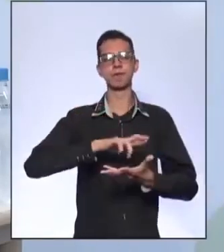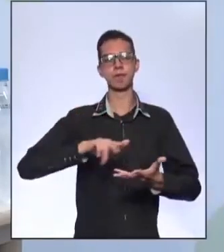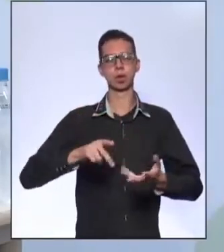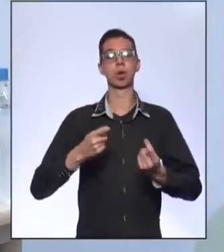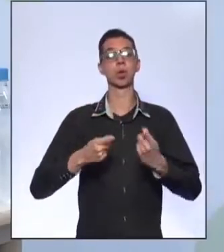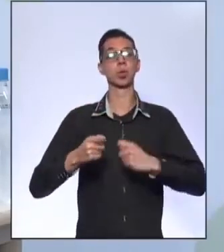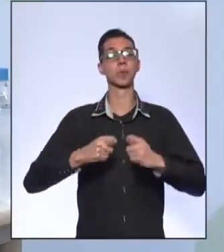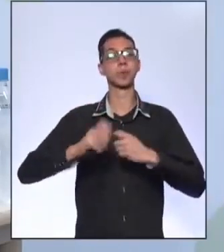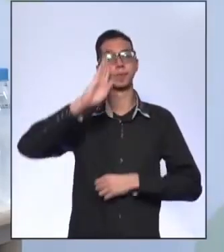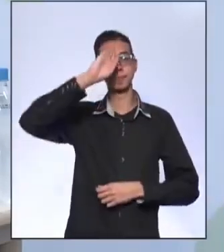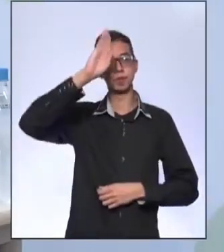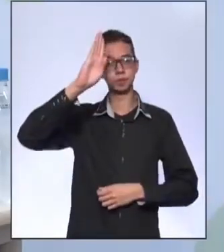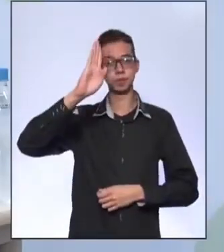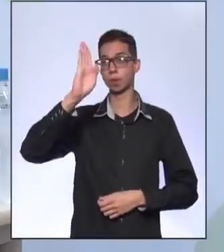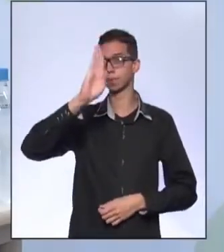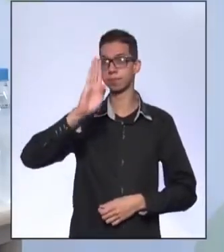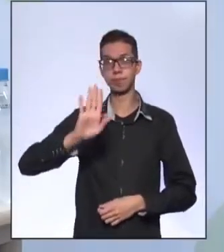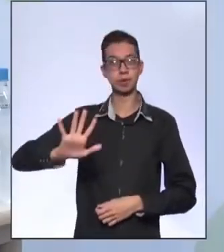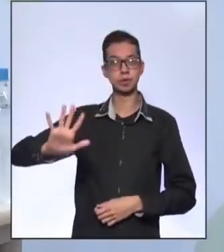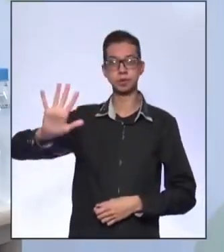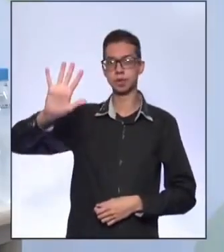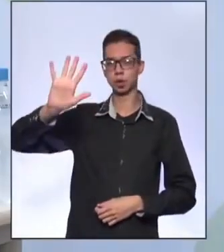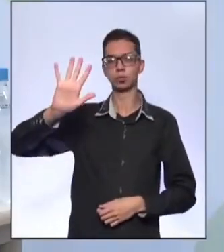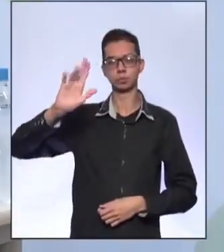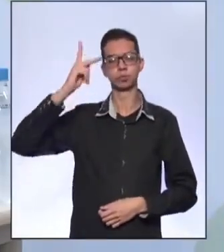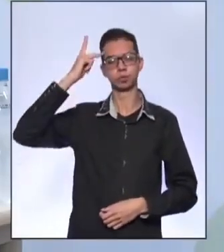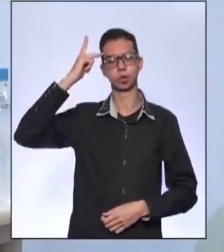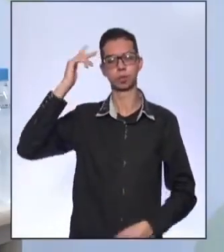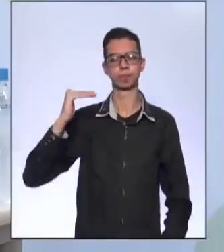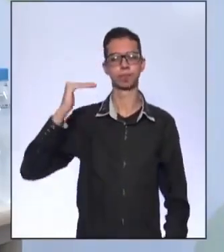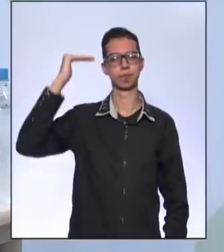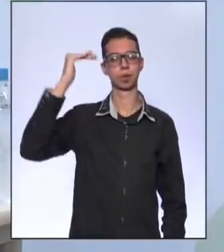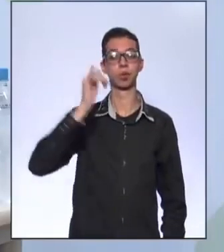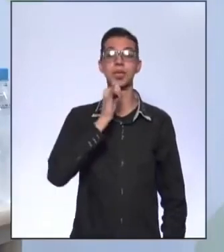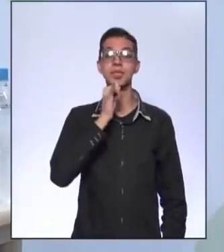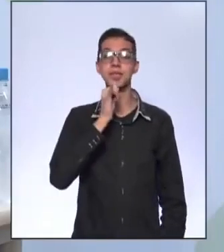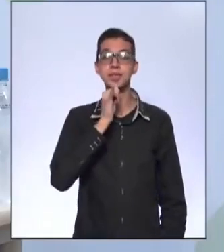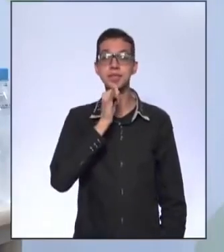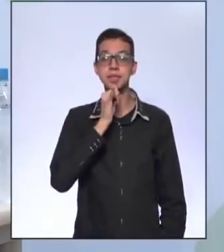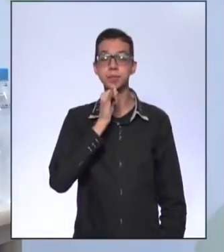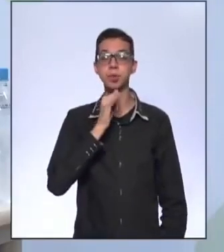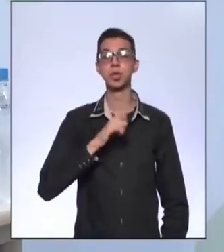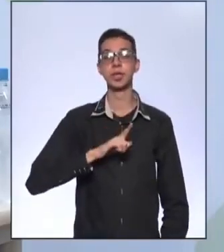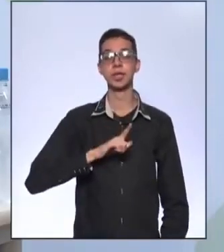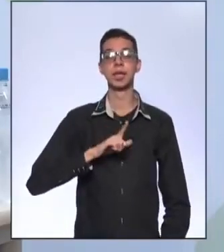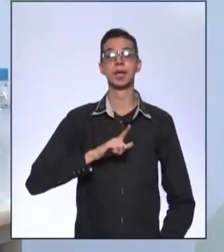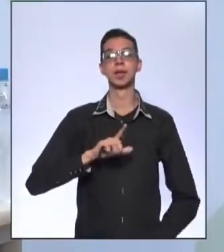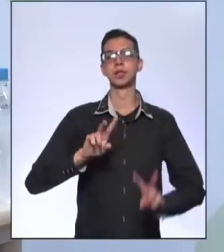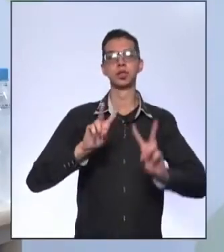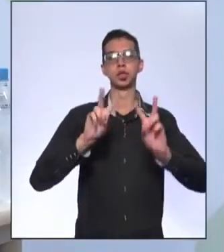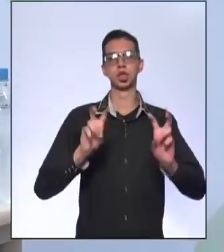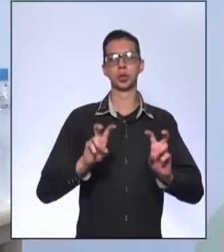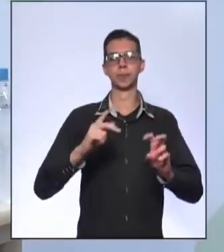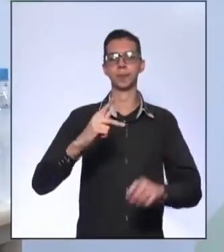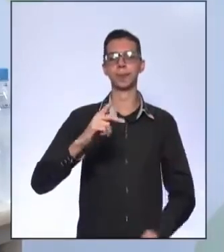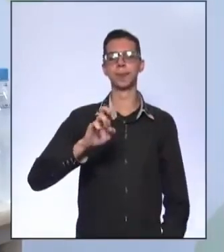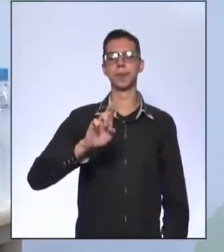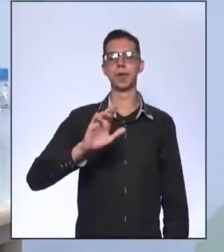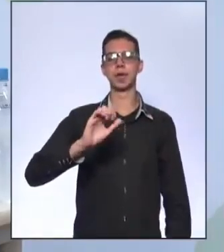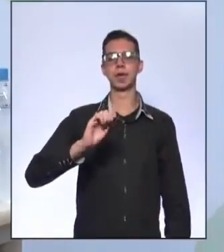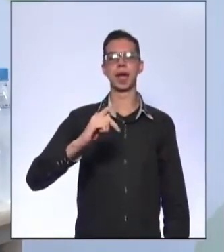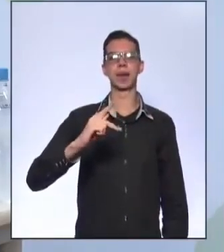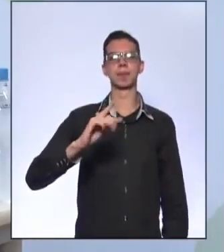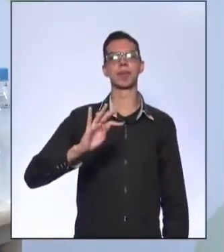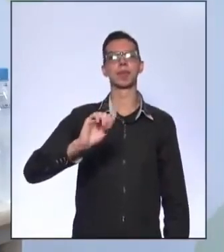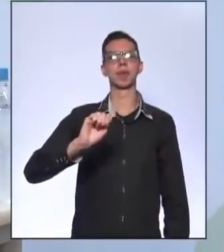influenciando em todo o Brasil A então por exemplo nós temos a ir uma renda per capita aqui em São Paulo de